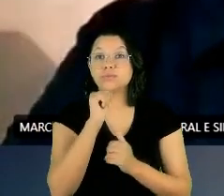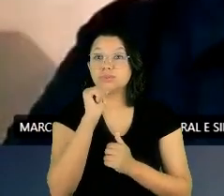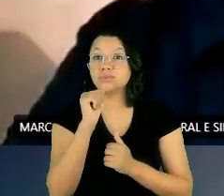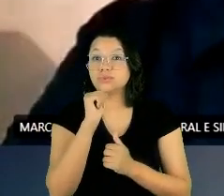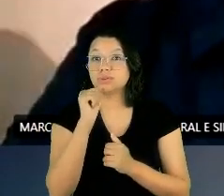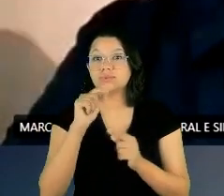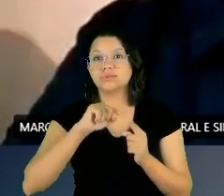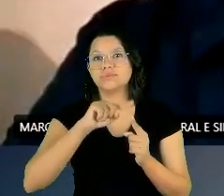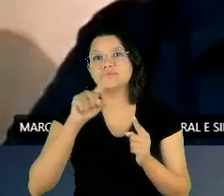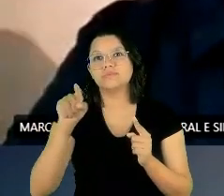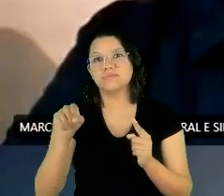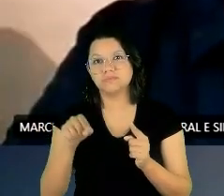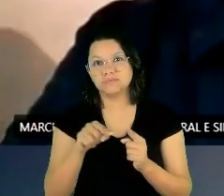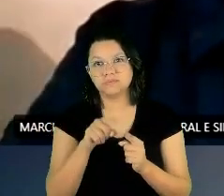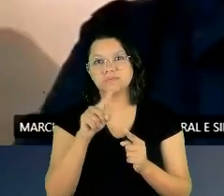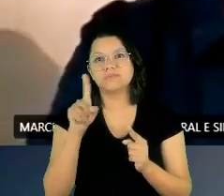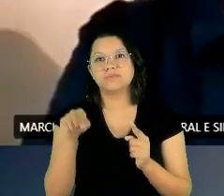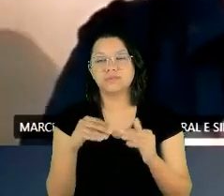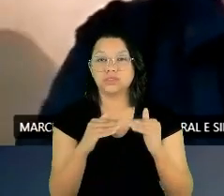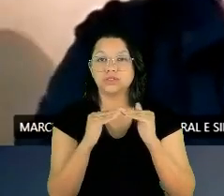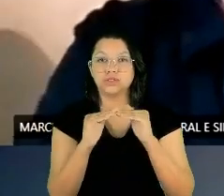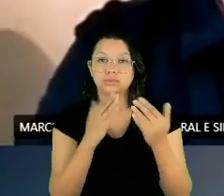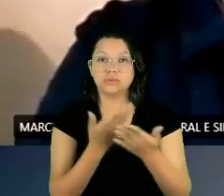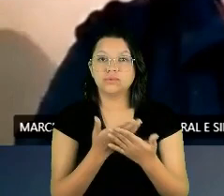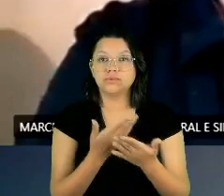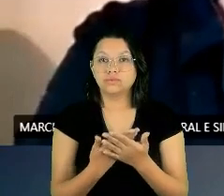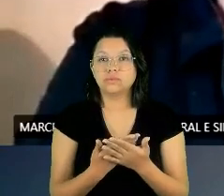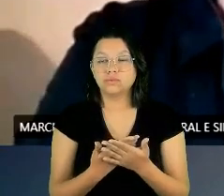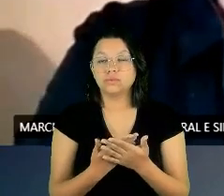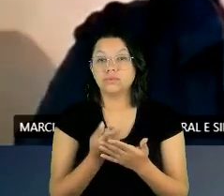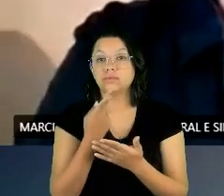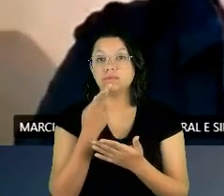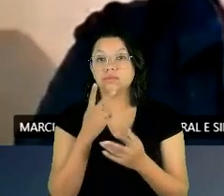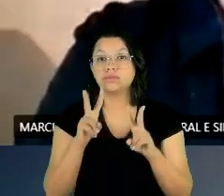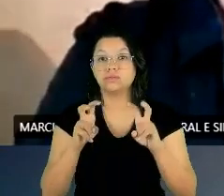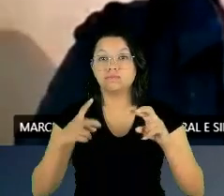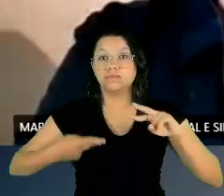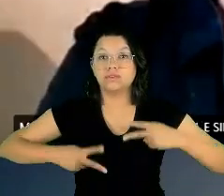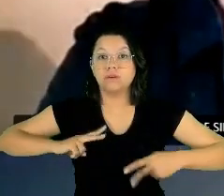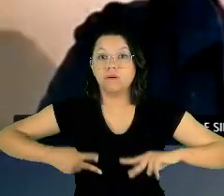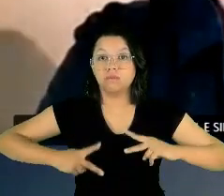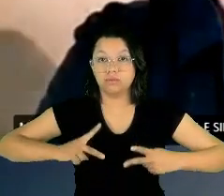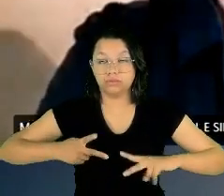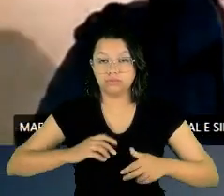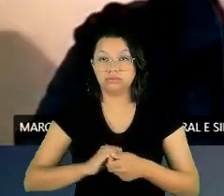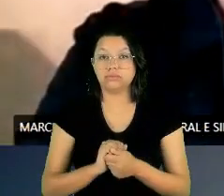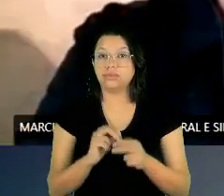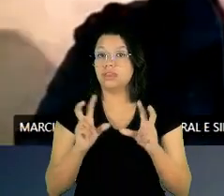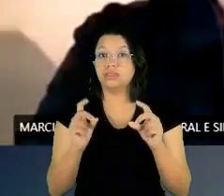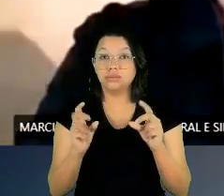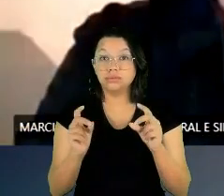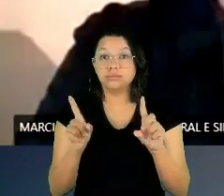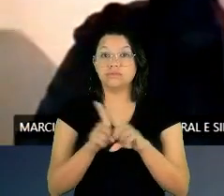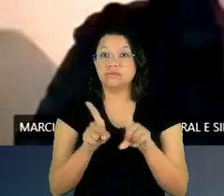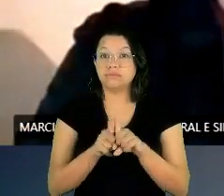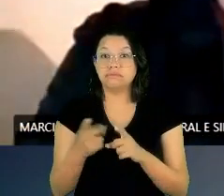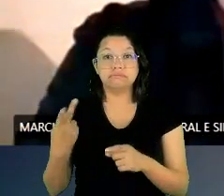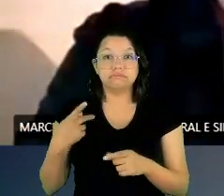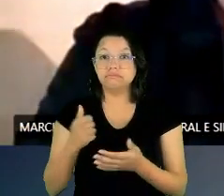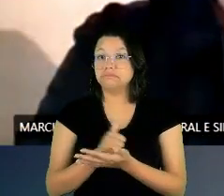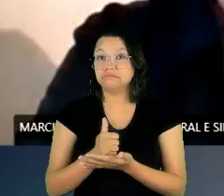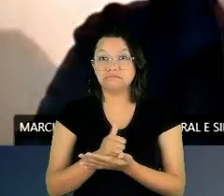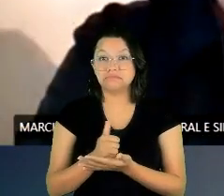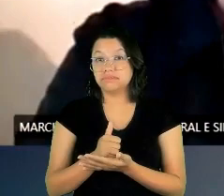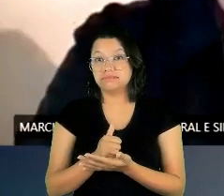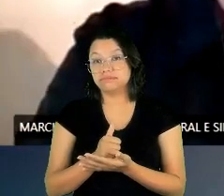ciclo menstrual, segundo alguns estudos aí, falando de hormônios, né? E é automático,